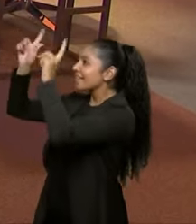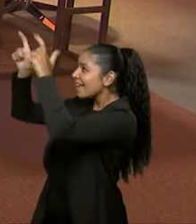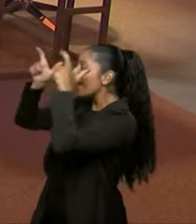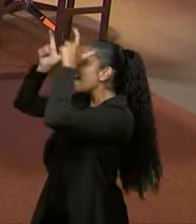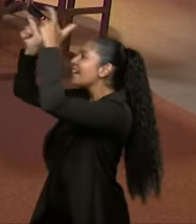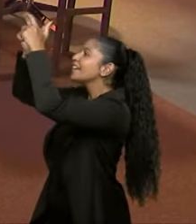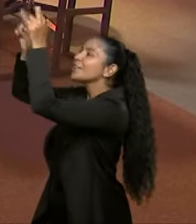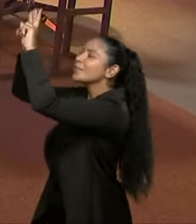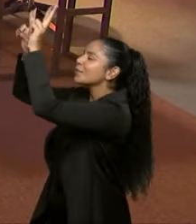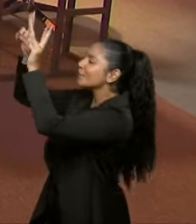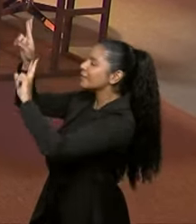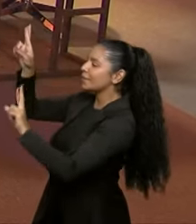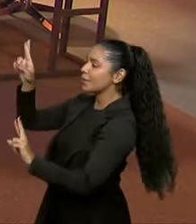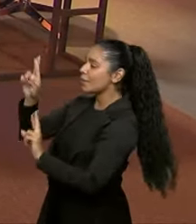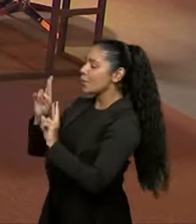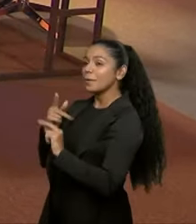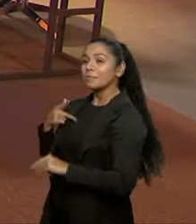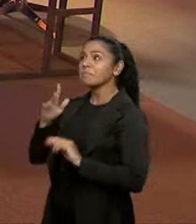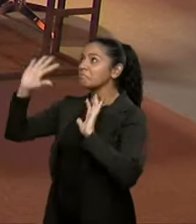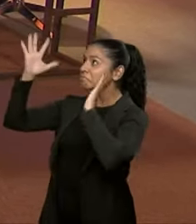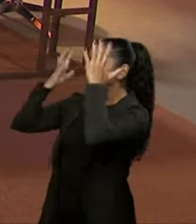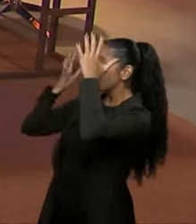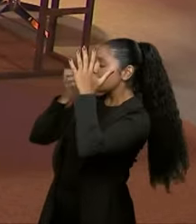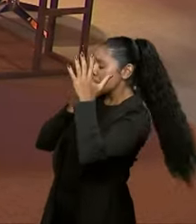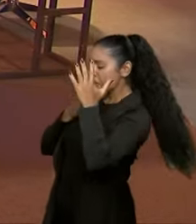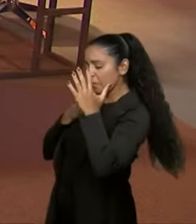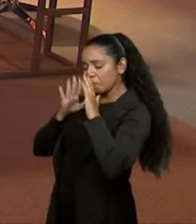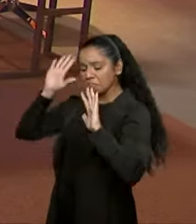rainha dos raios, tempo bom,